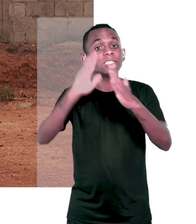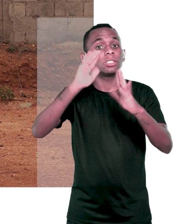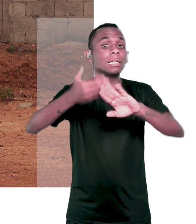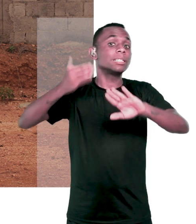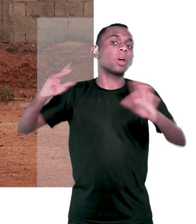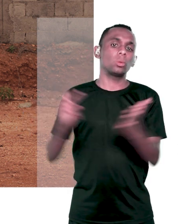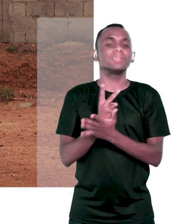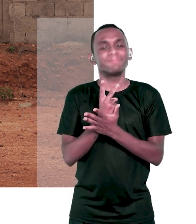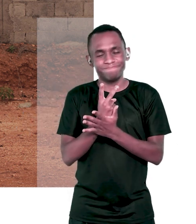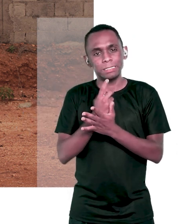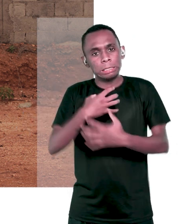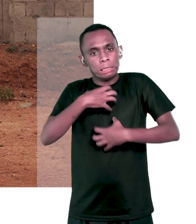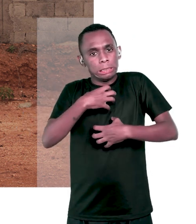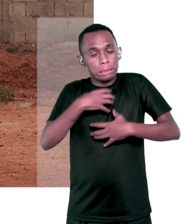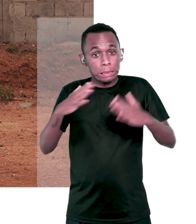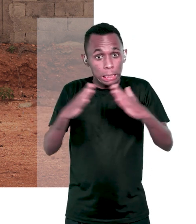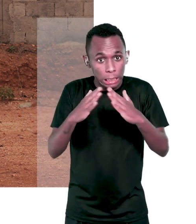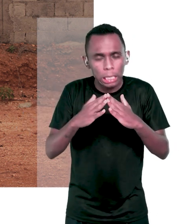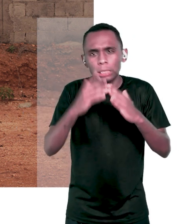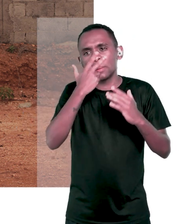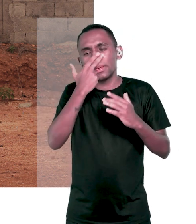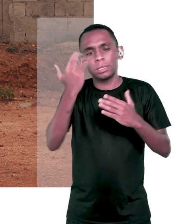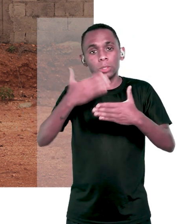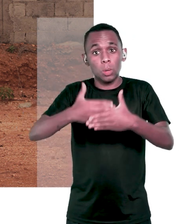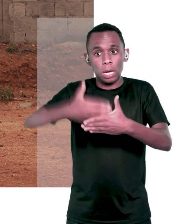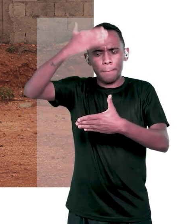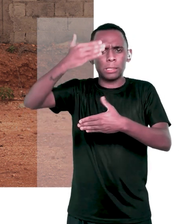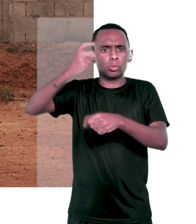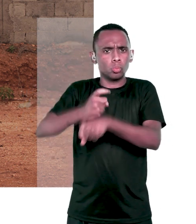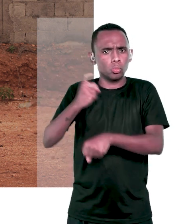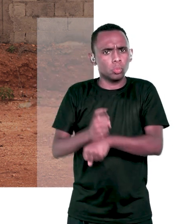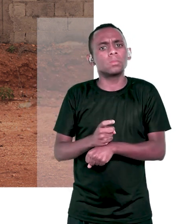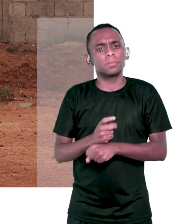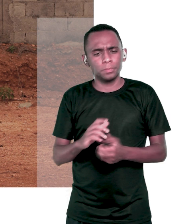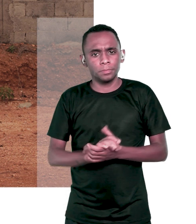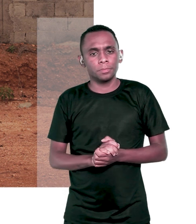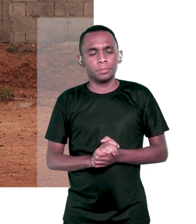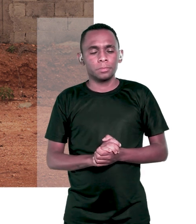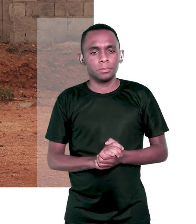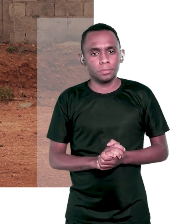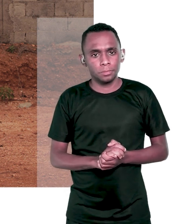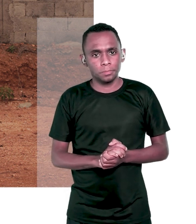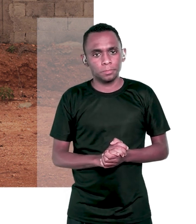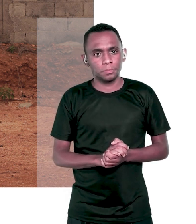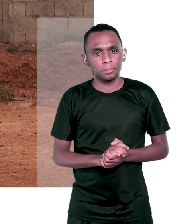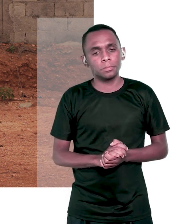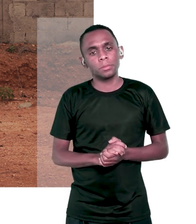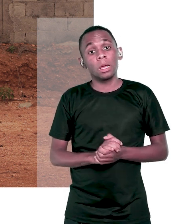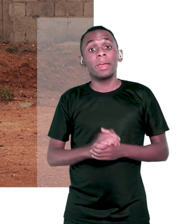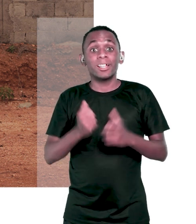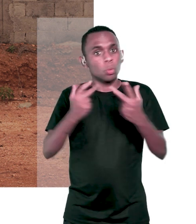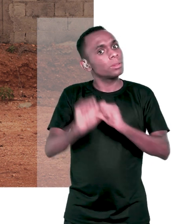está descalço num terreno que foi limpo e na frente de